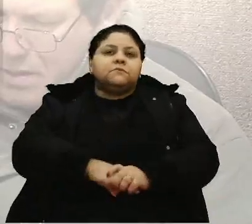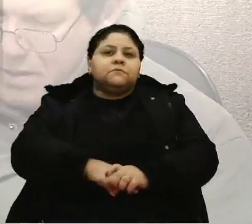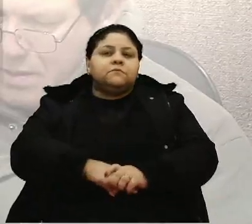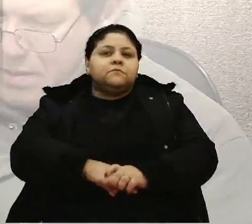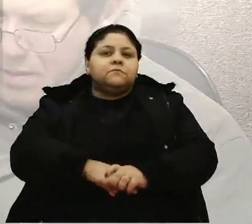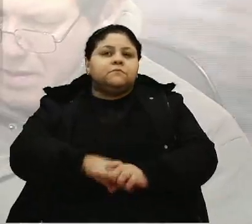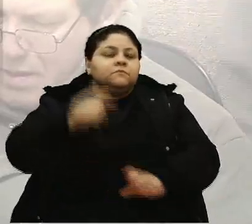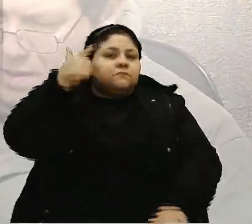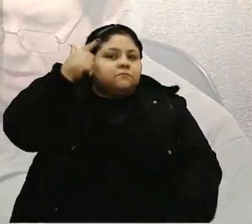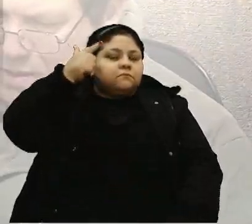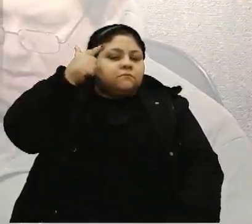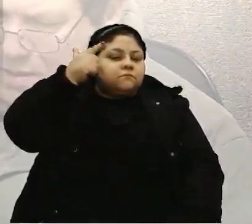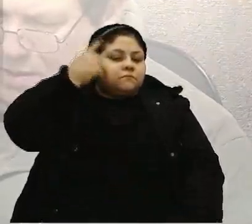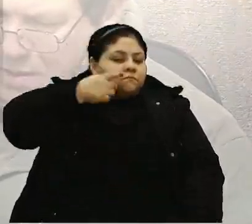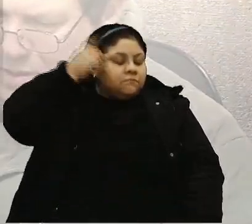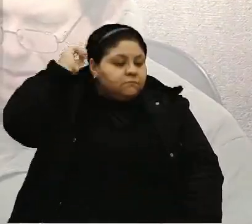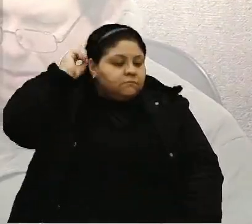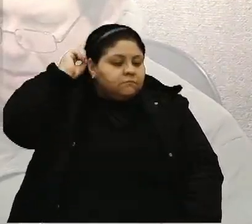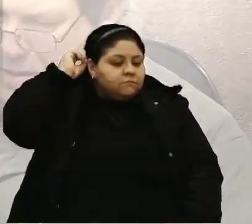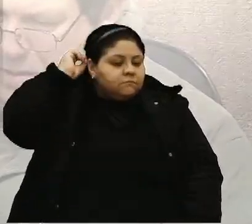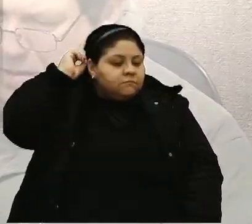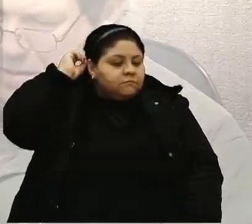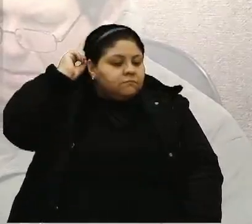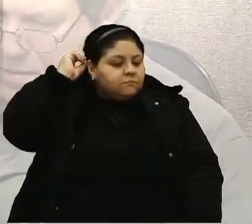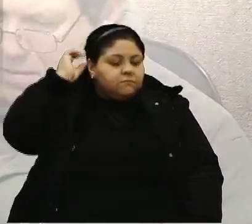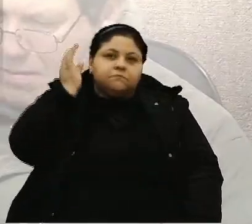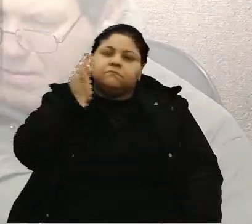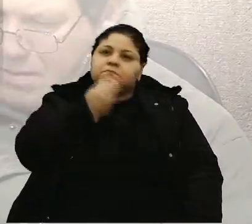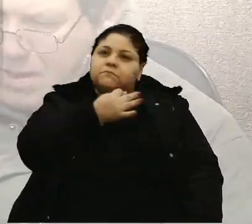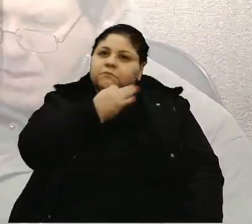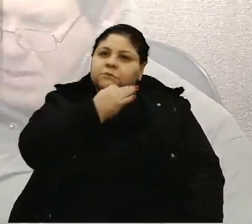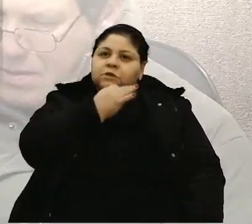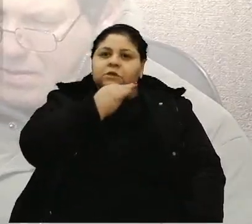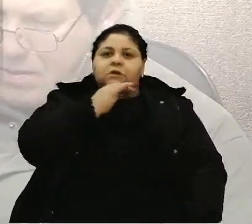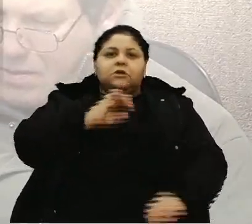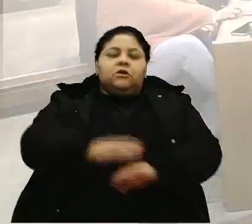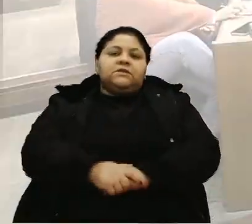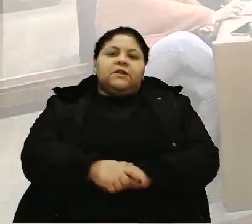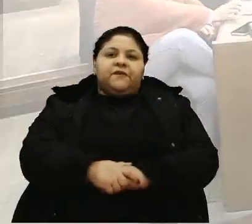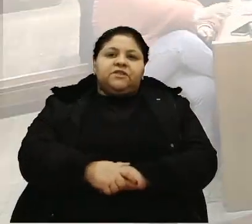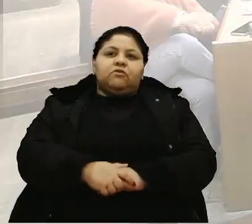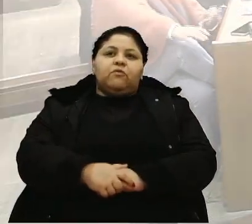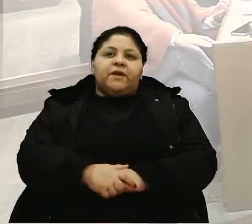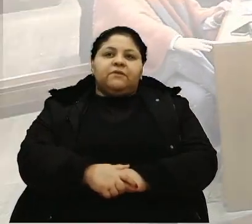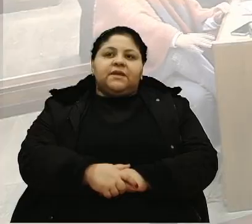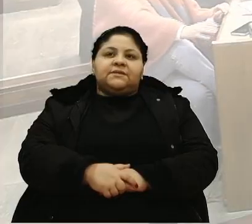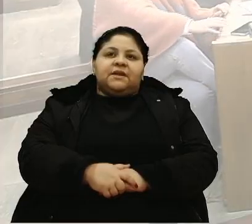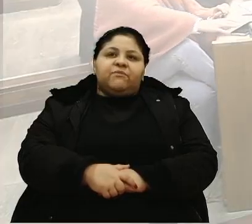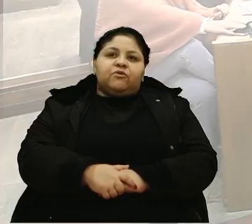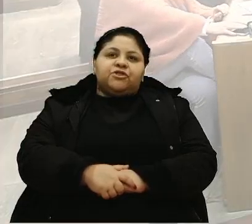vereador Lucas Dil e vereadora Tatiane Frisso. Era isso, senhora presidente. Obrigado. Em primeiro